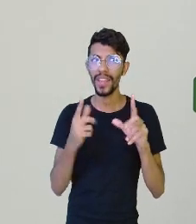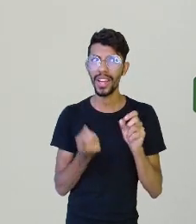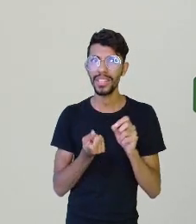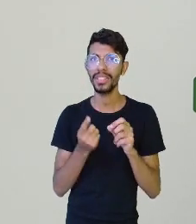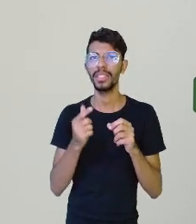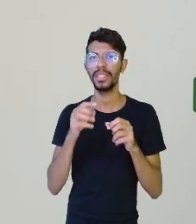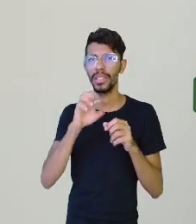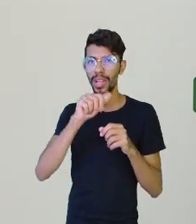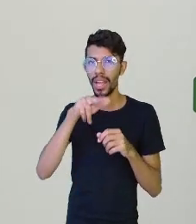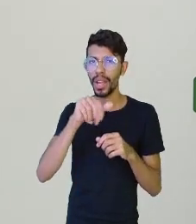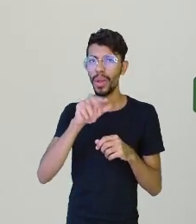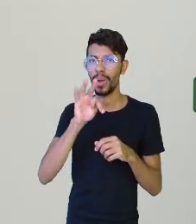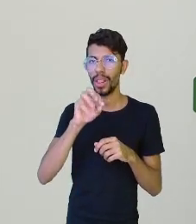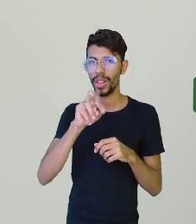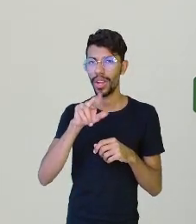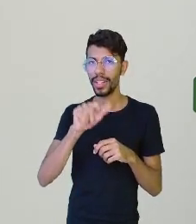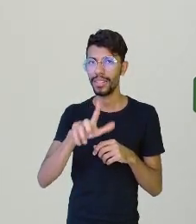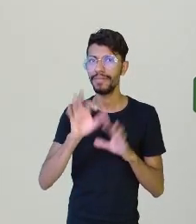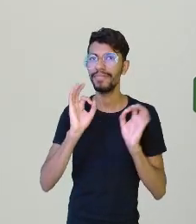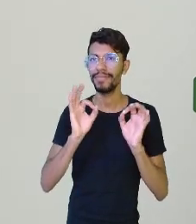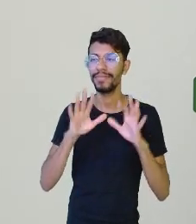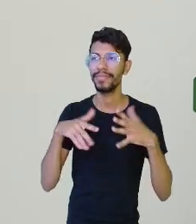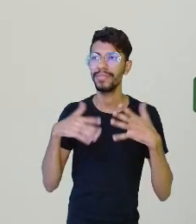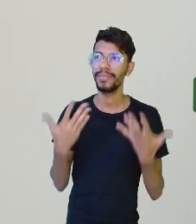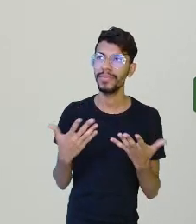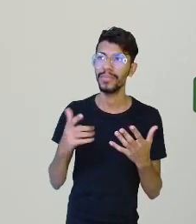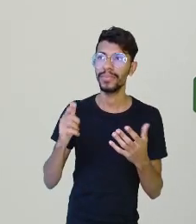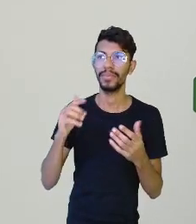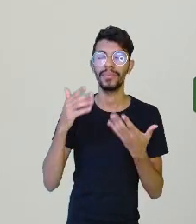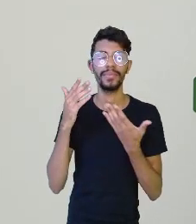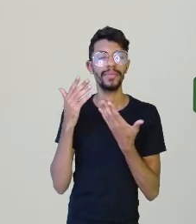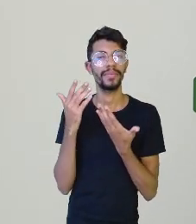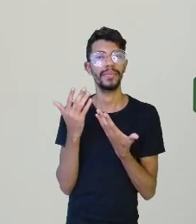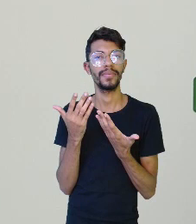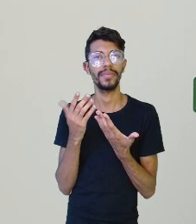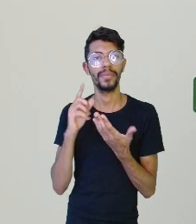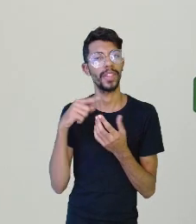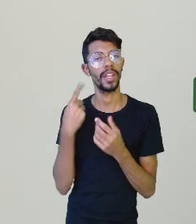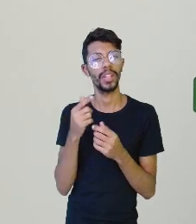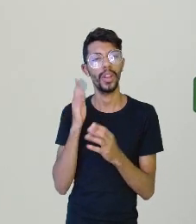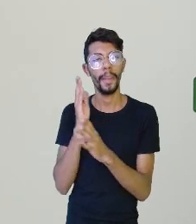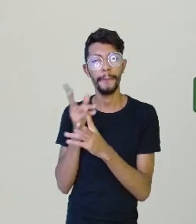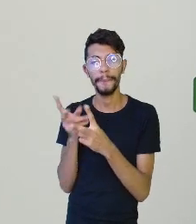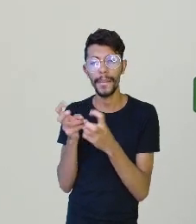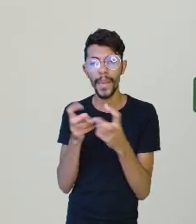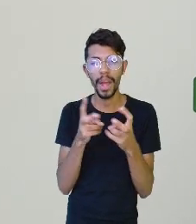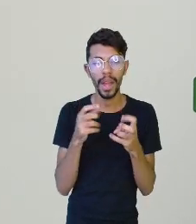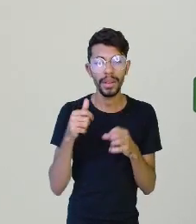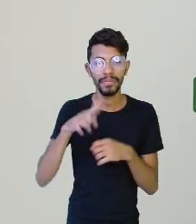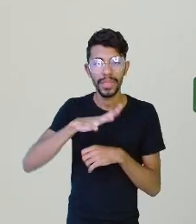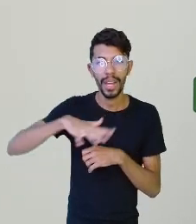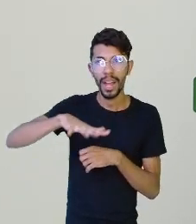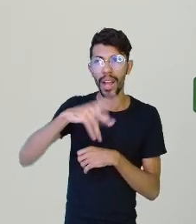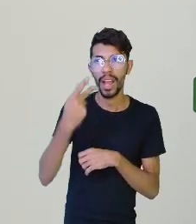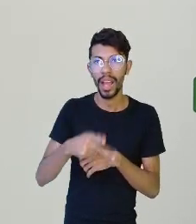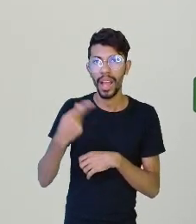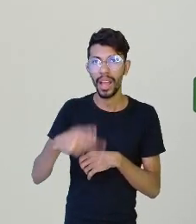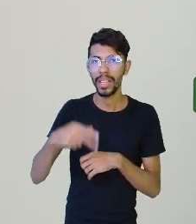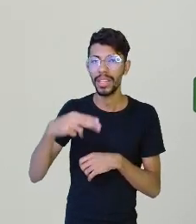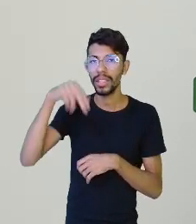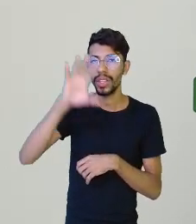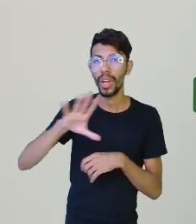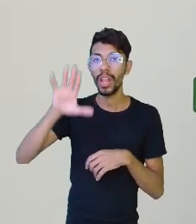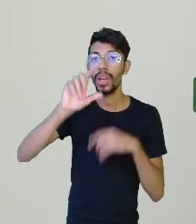ter mais intensidade de chuvas. Tanto é que nós encontramos em várias áreas aqui do Nordeste a